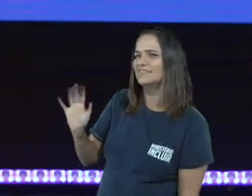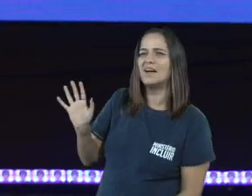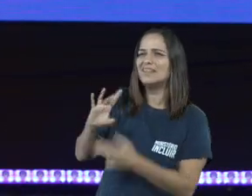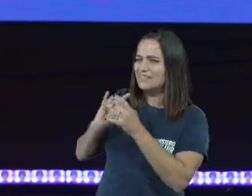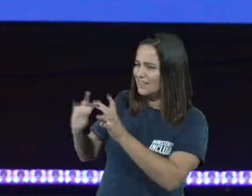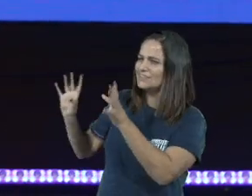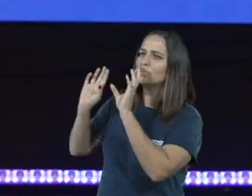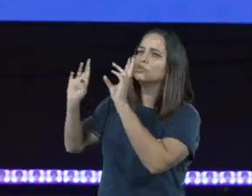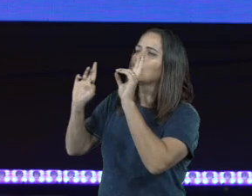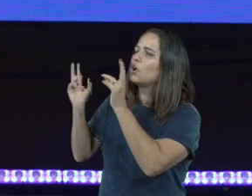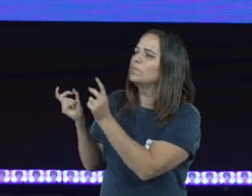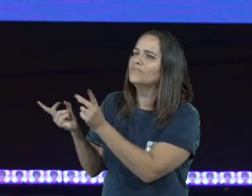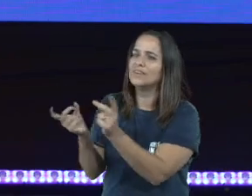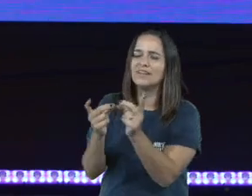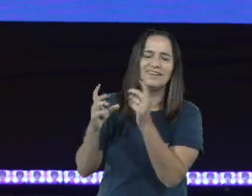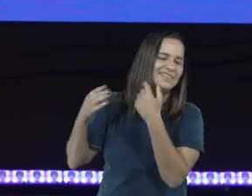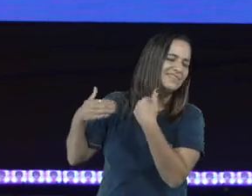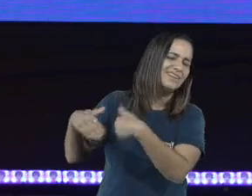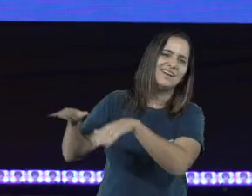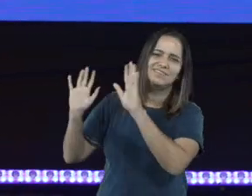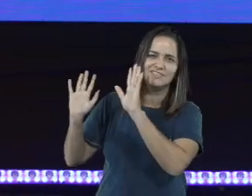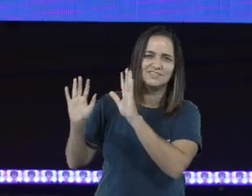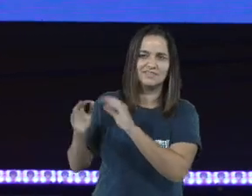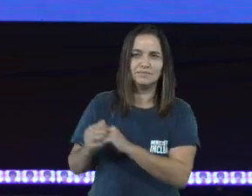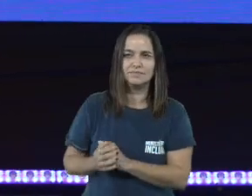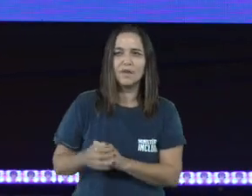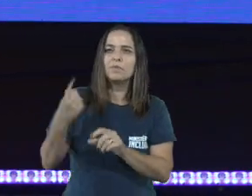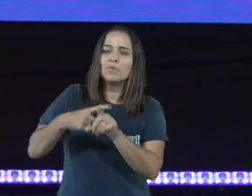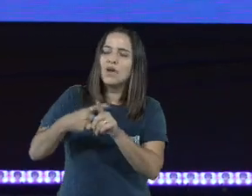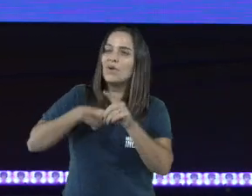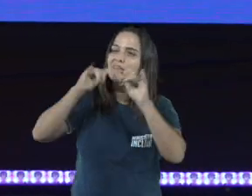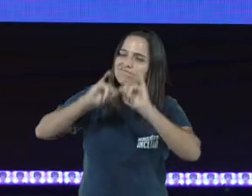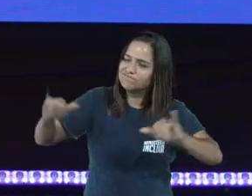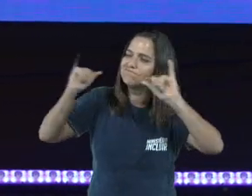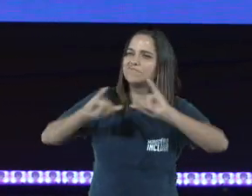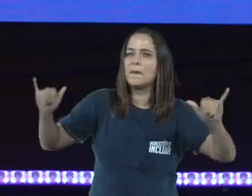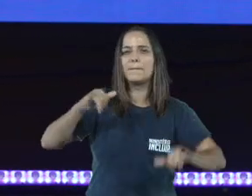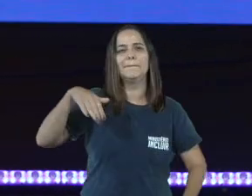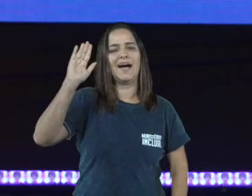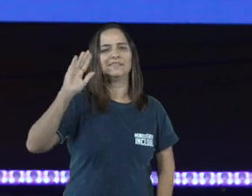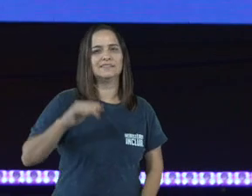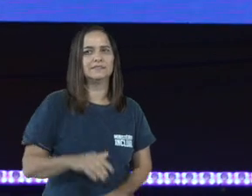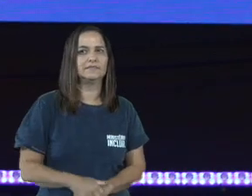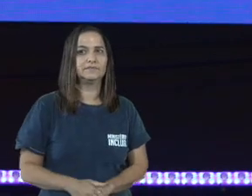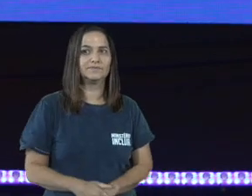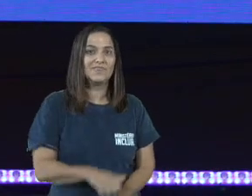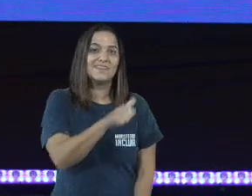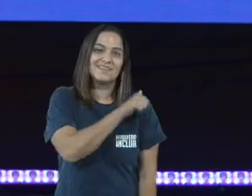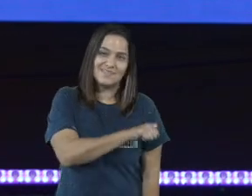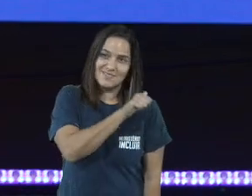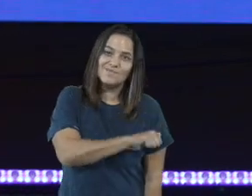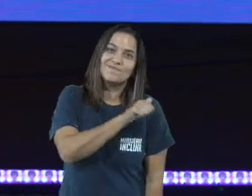muito e manda para fraco não deixa eu te falar e o evangelho não é para fraco